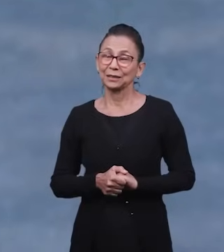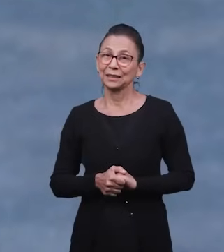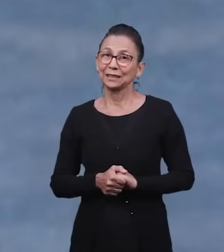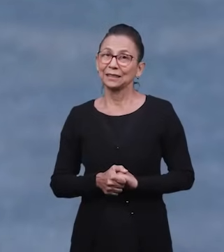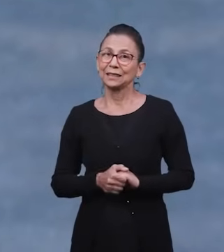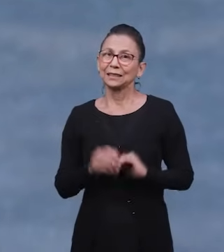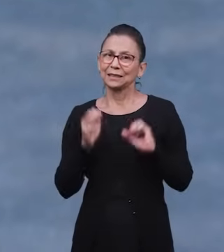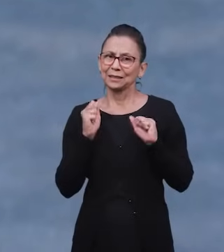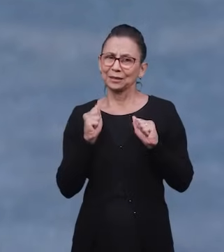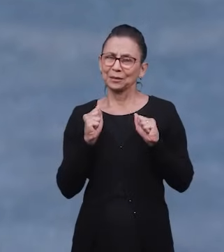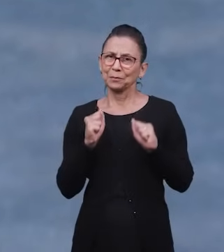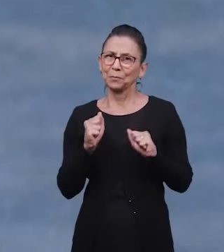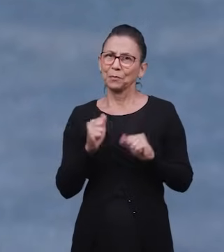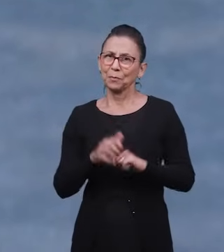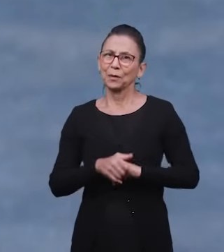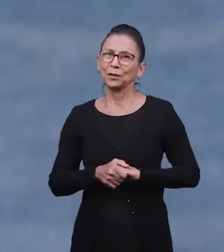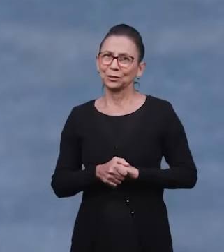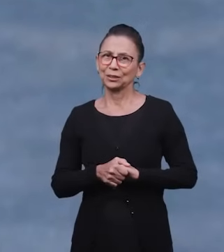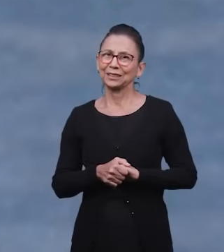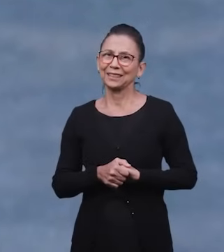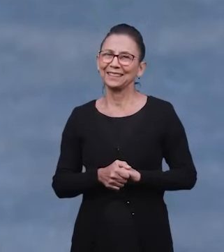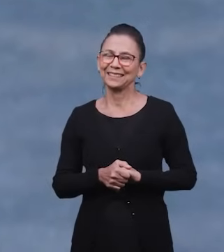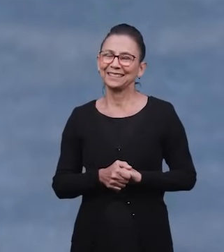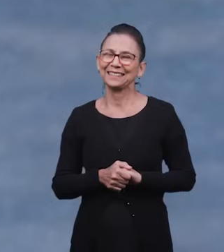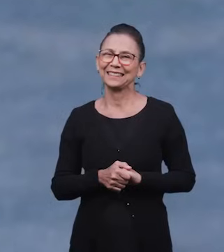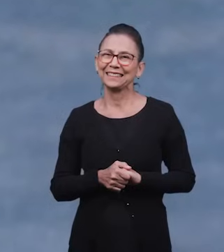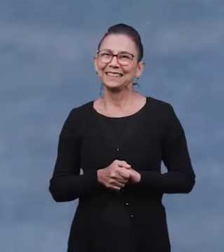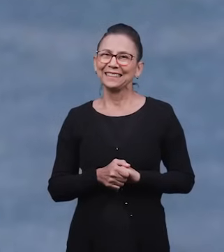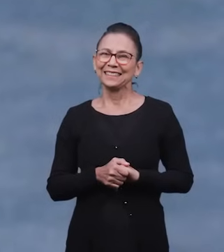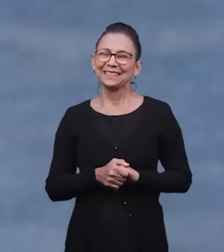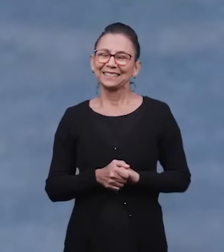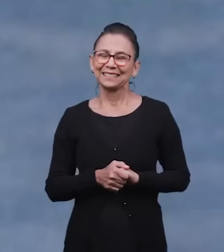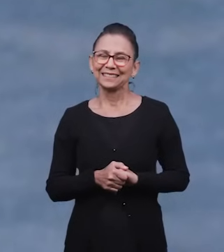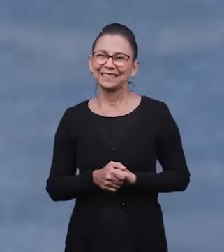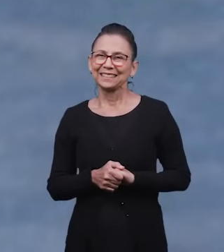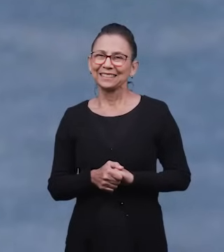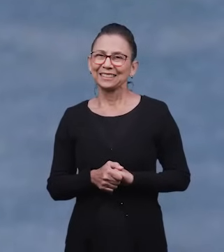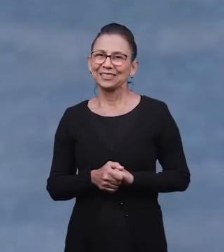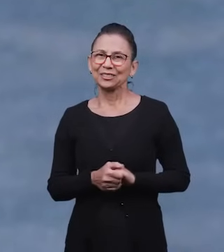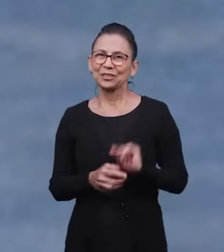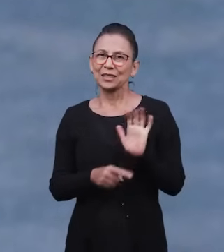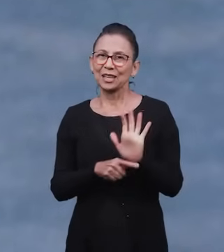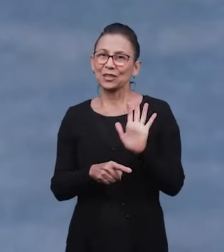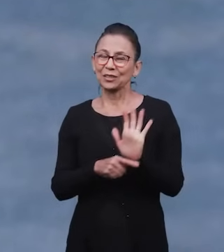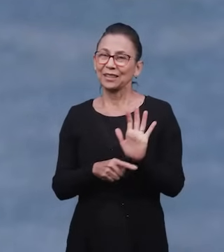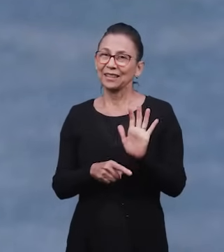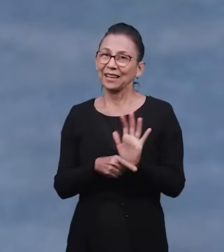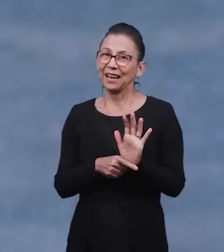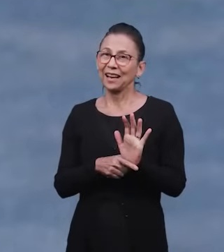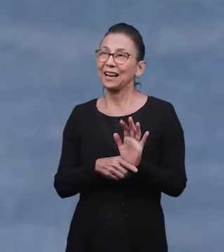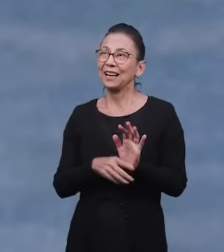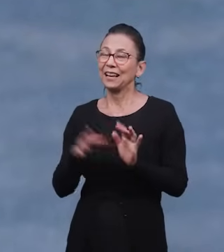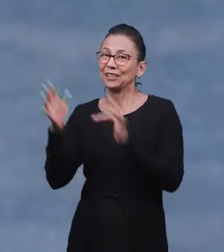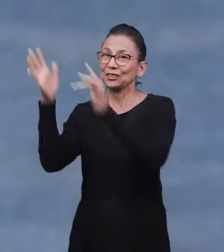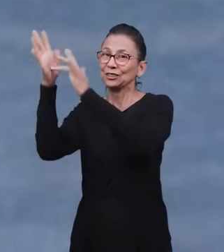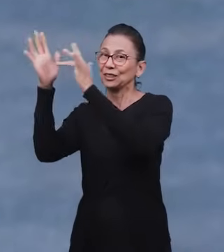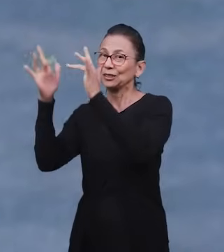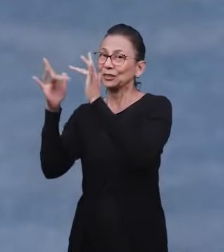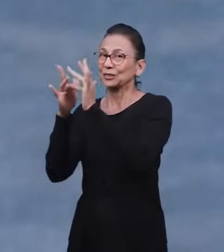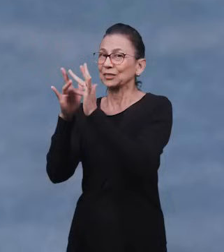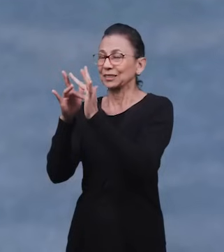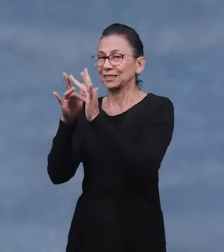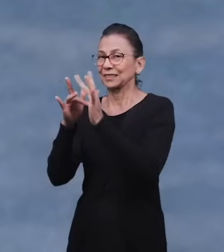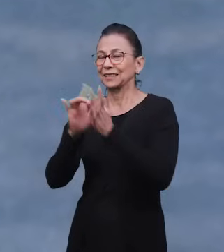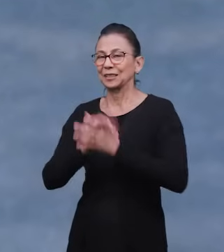é aquele que, amém, que continua na eternidade lá, que hoje é nosso advogado. Depois ele vai ser juiz. Então,